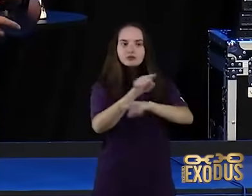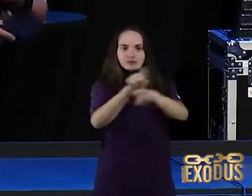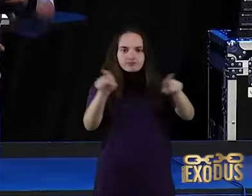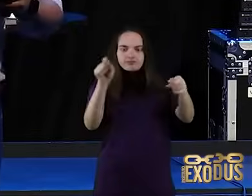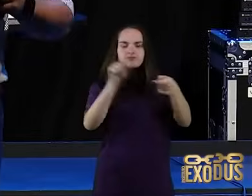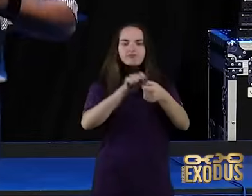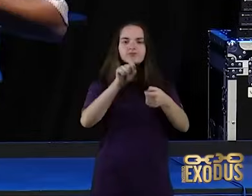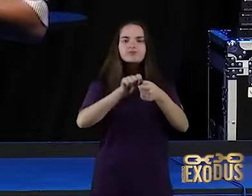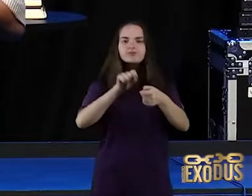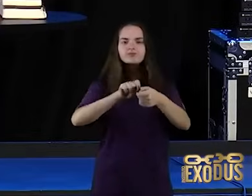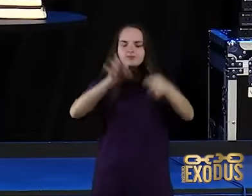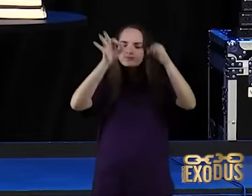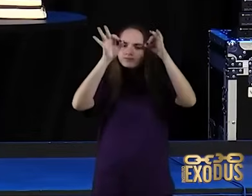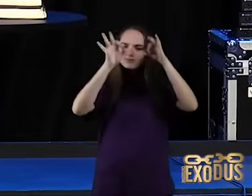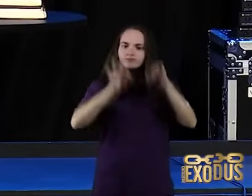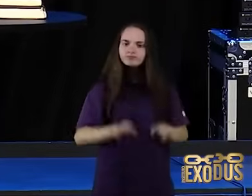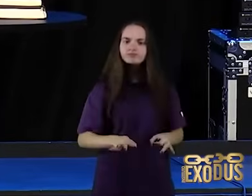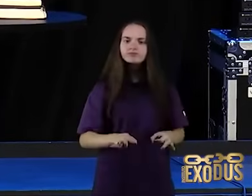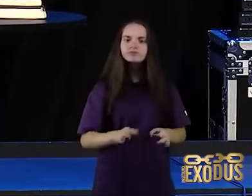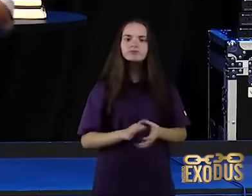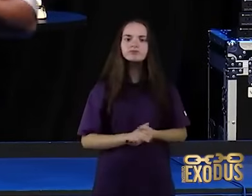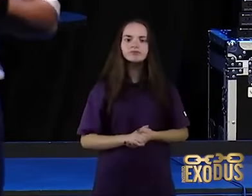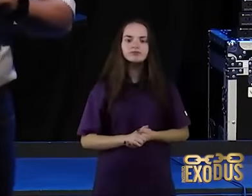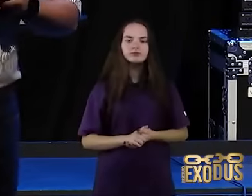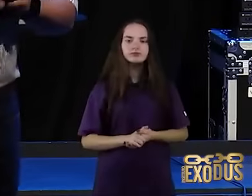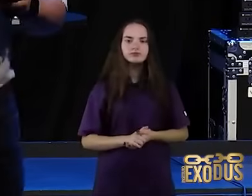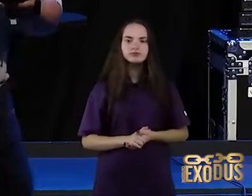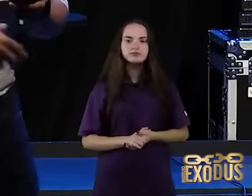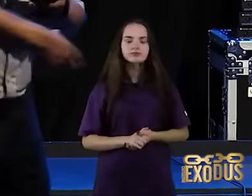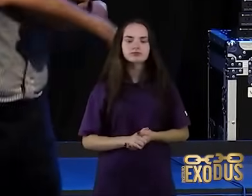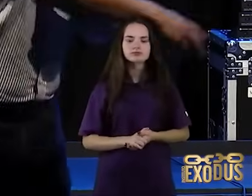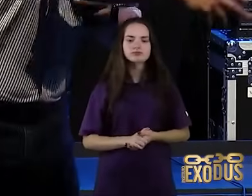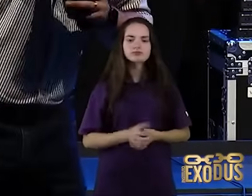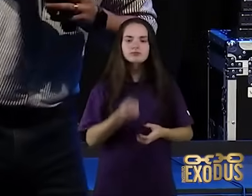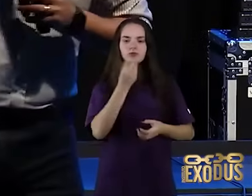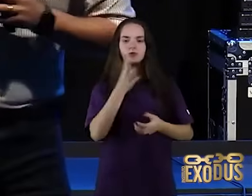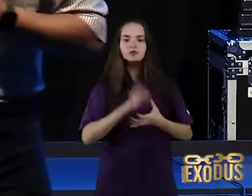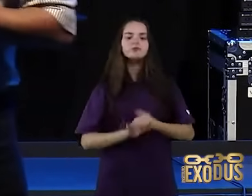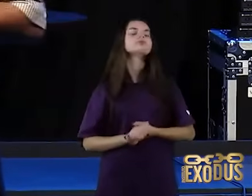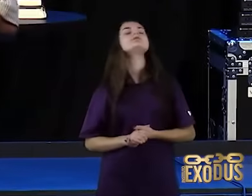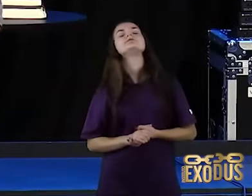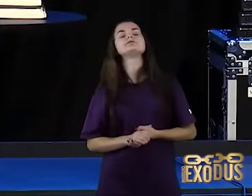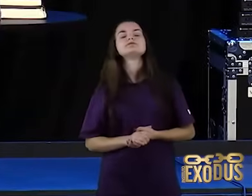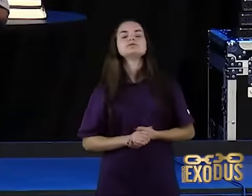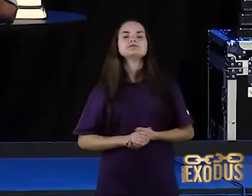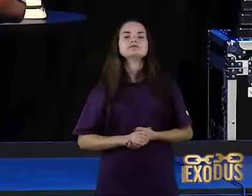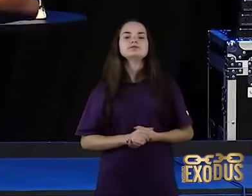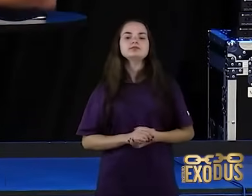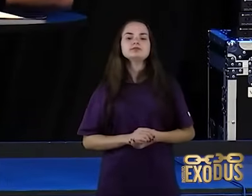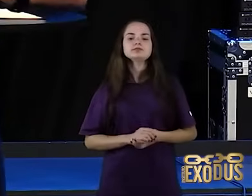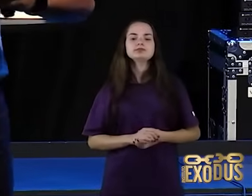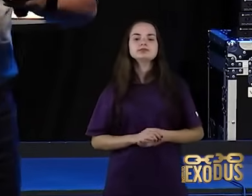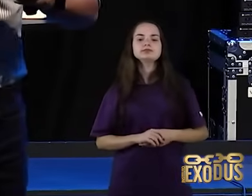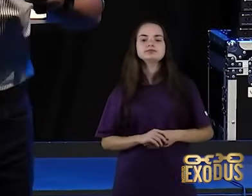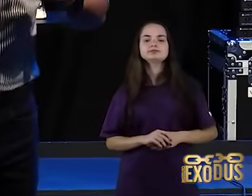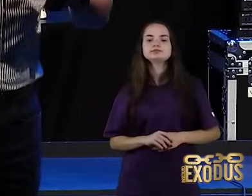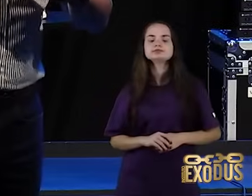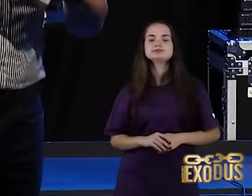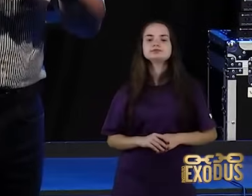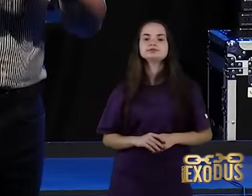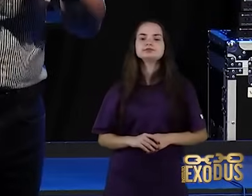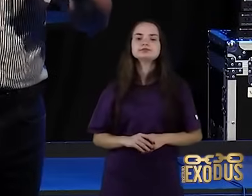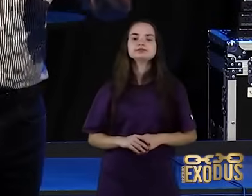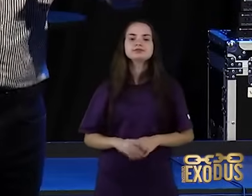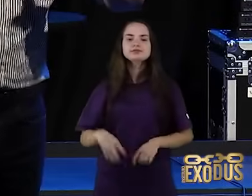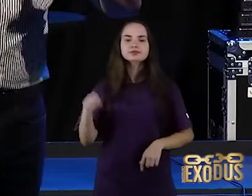feito tão bem feito que talvez alguém até te explore pronto esse lugar de adoração é um